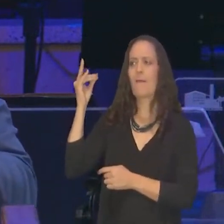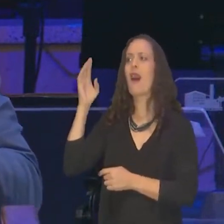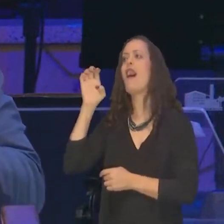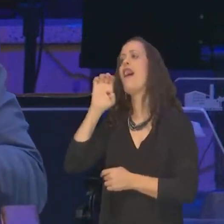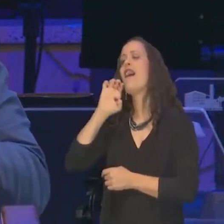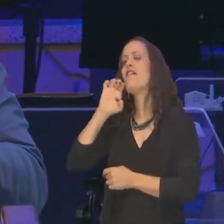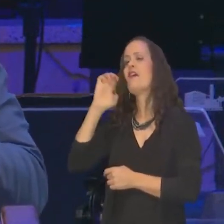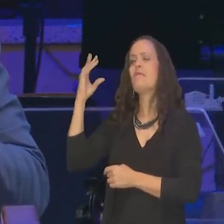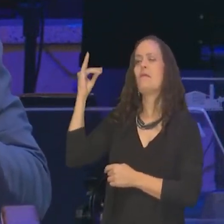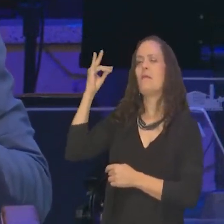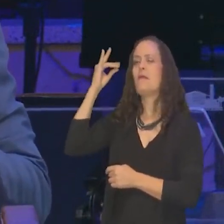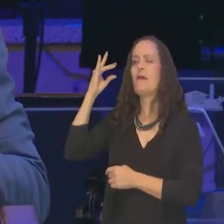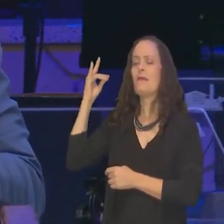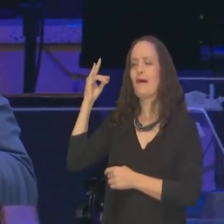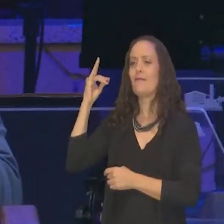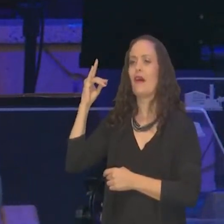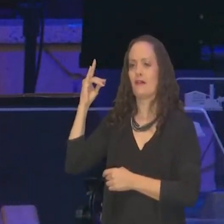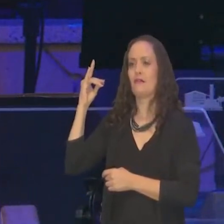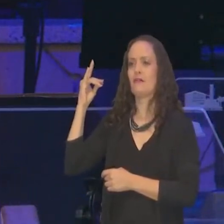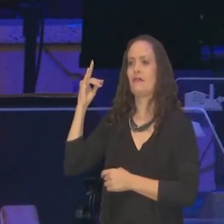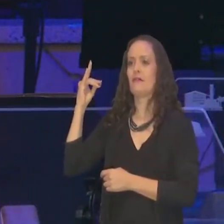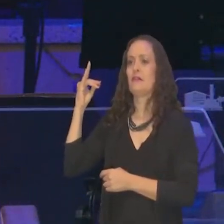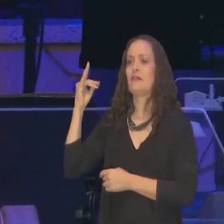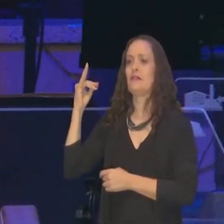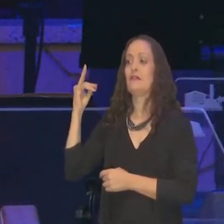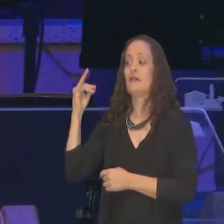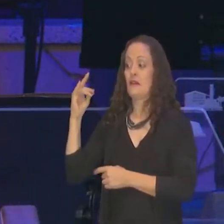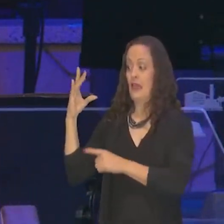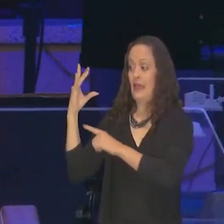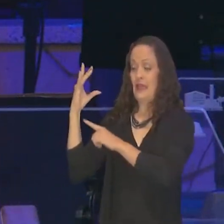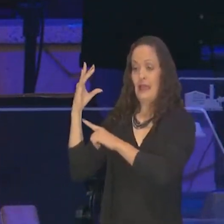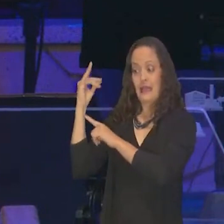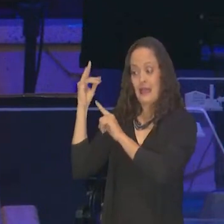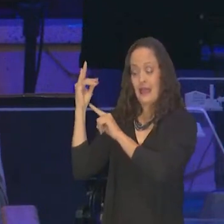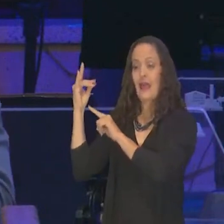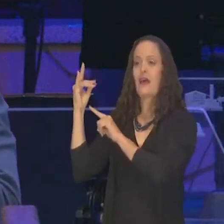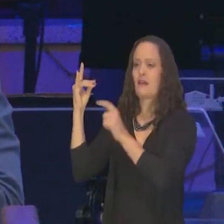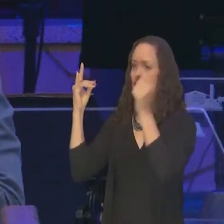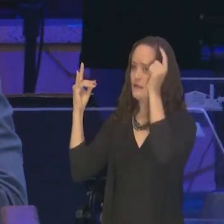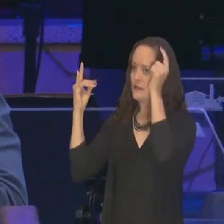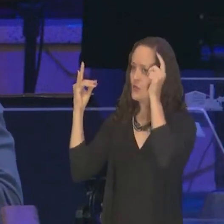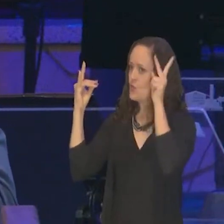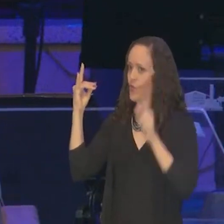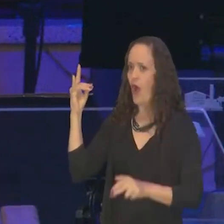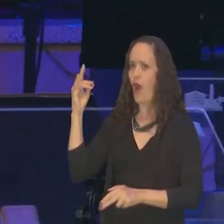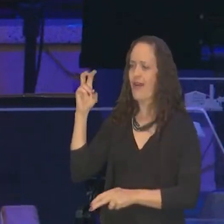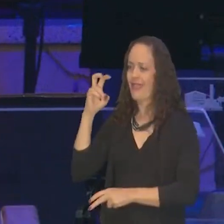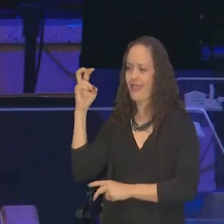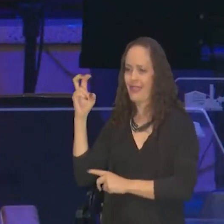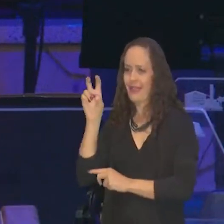na humanidade, e a serpente como um instrumento de Satanás,